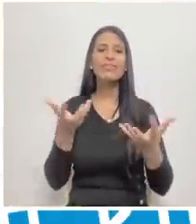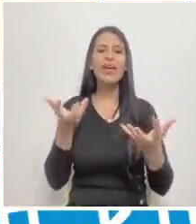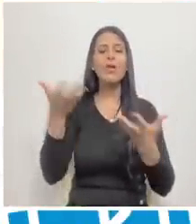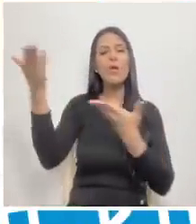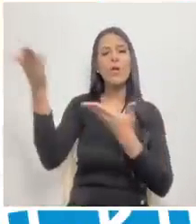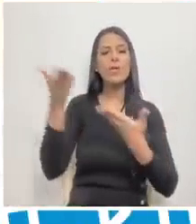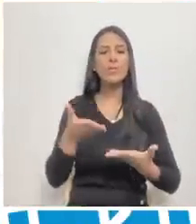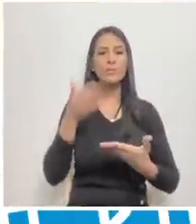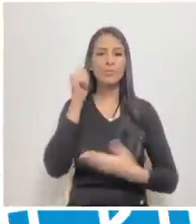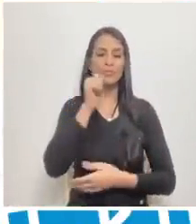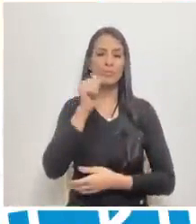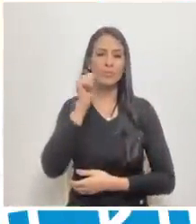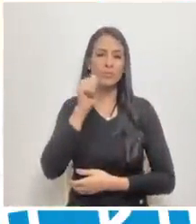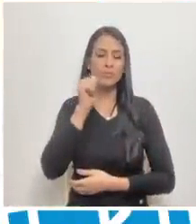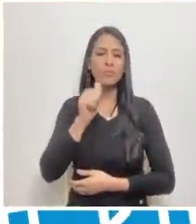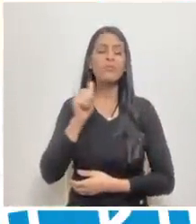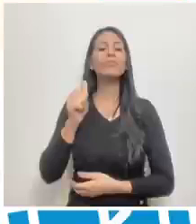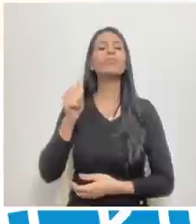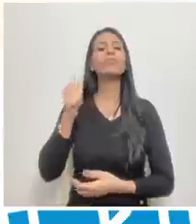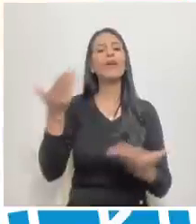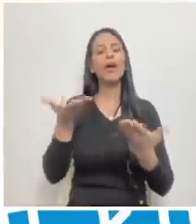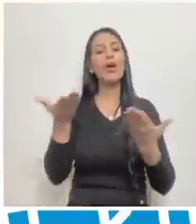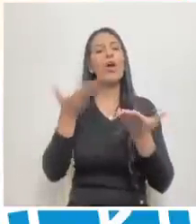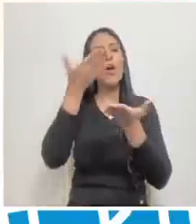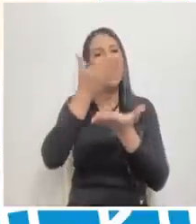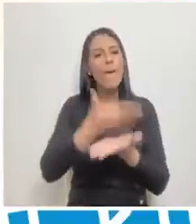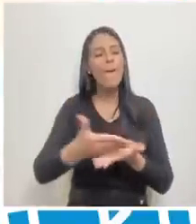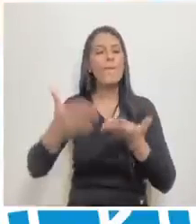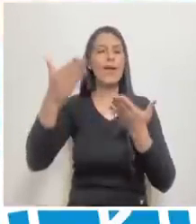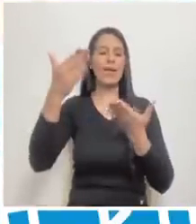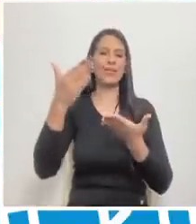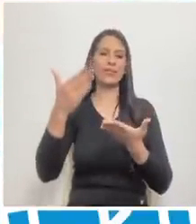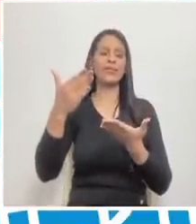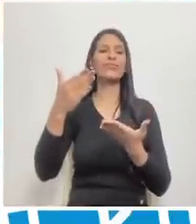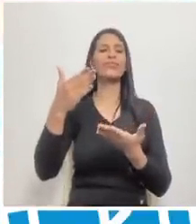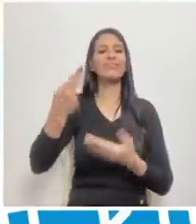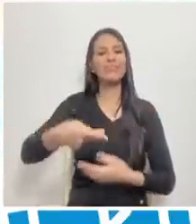para abrir esse seminário de hoje. Muito obrigado.